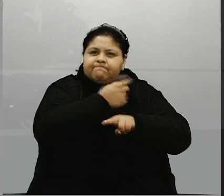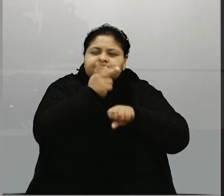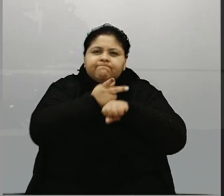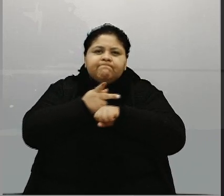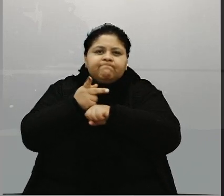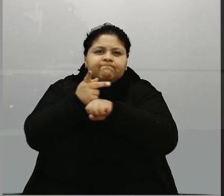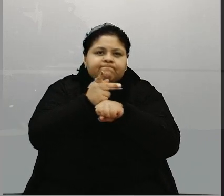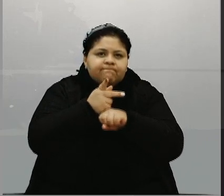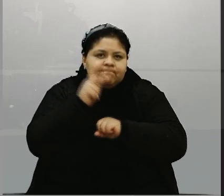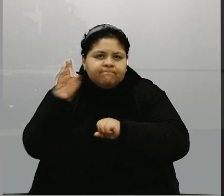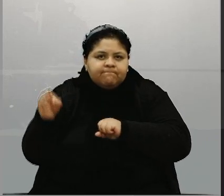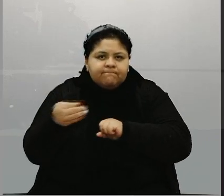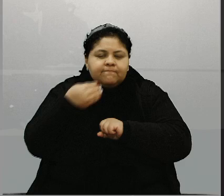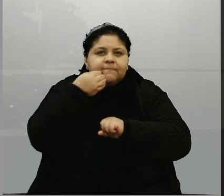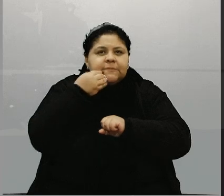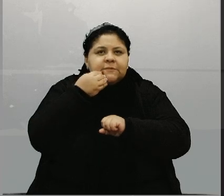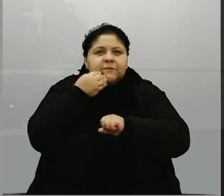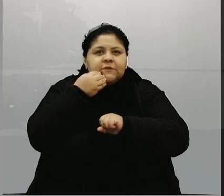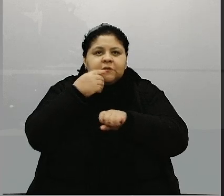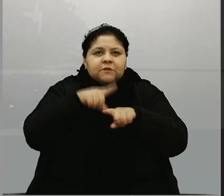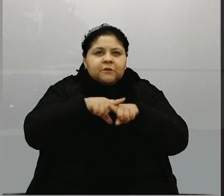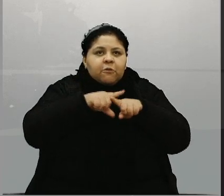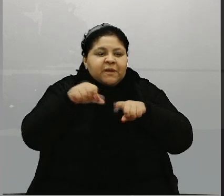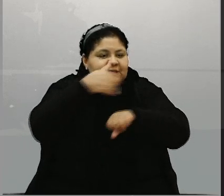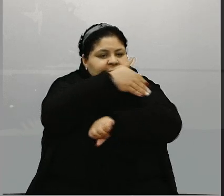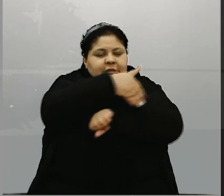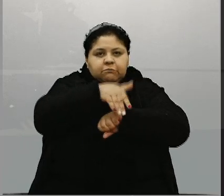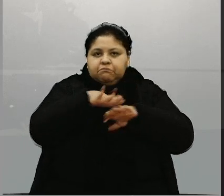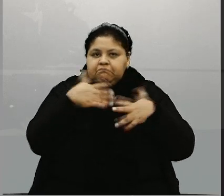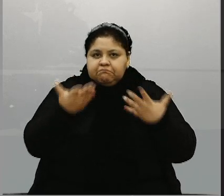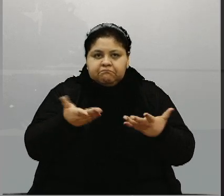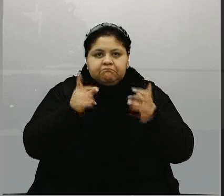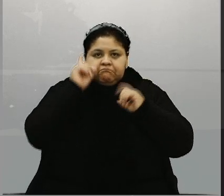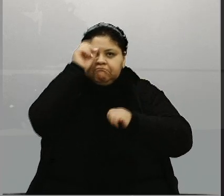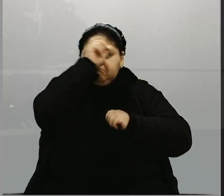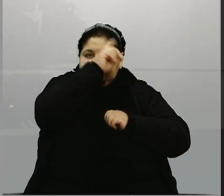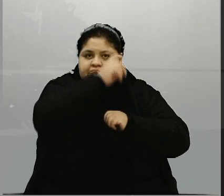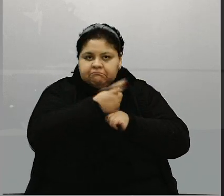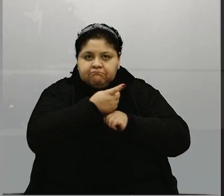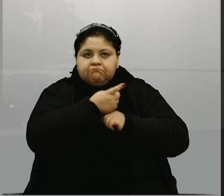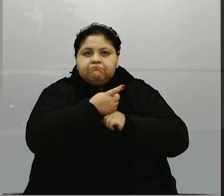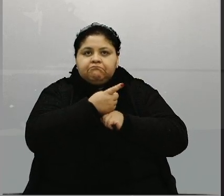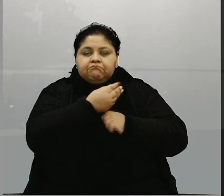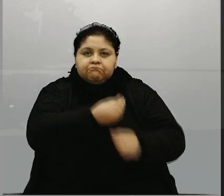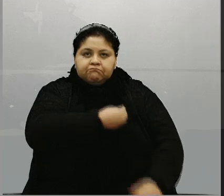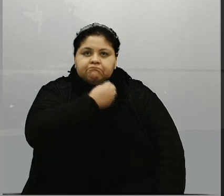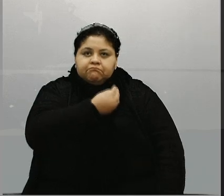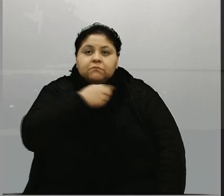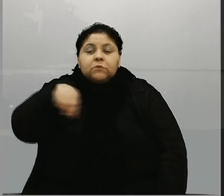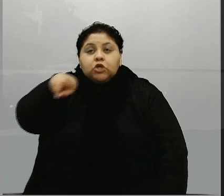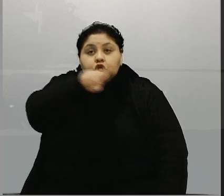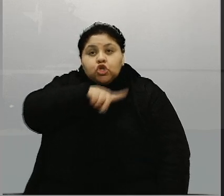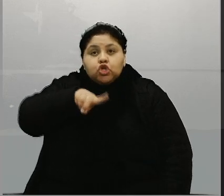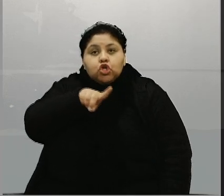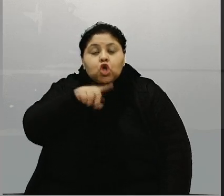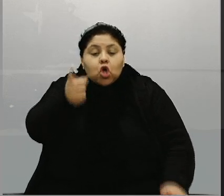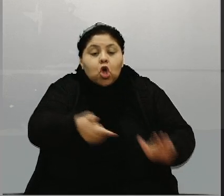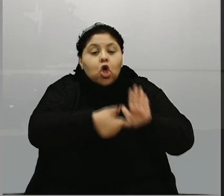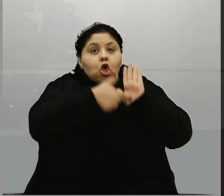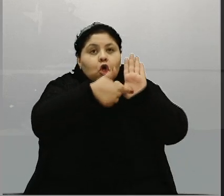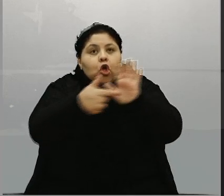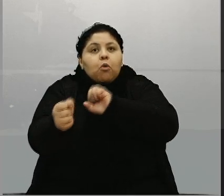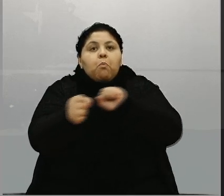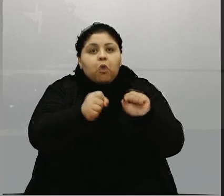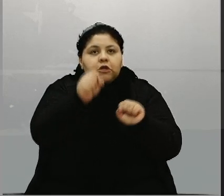uma oportunidade para saírem das ruas, enfim, sair da dificuldade que estão passando. E nós estamos ali mostrando para eles que é